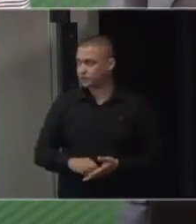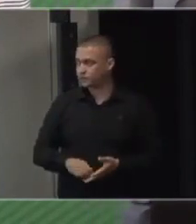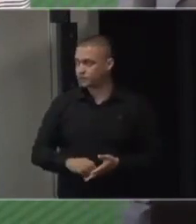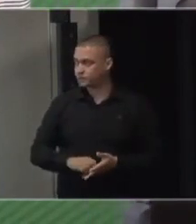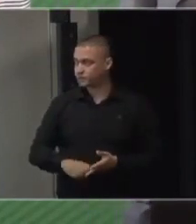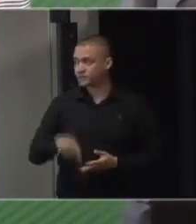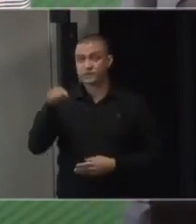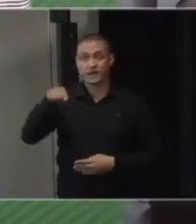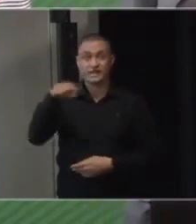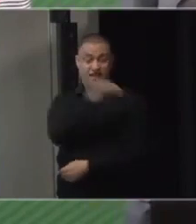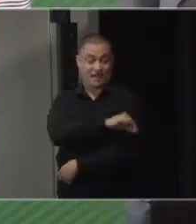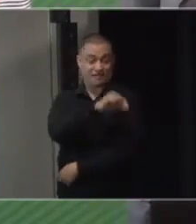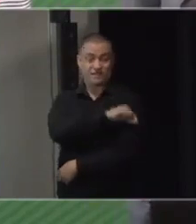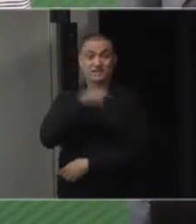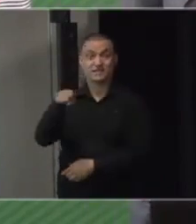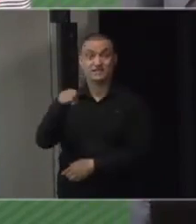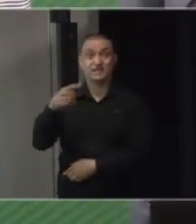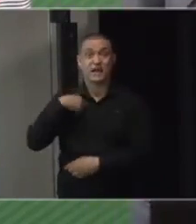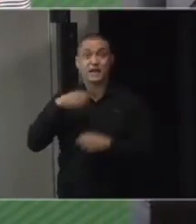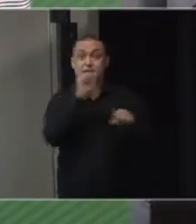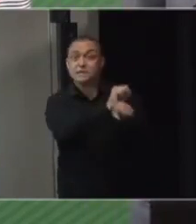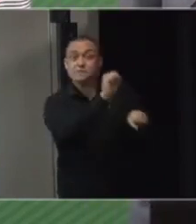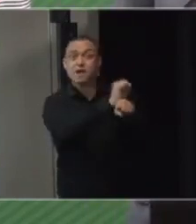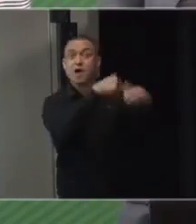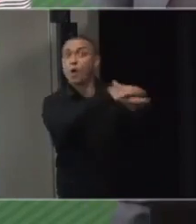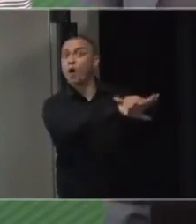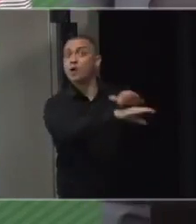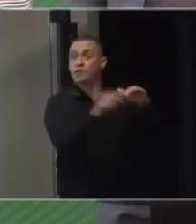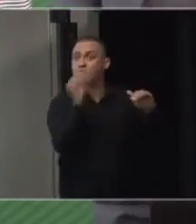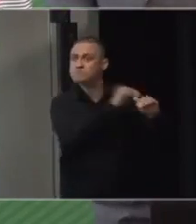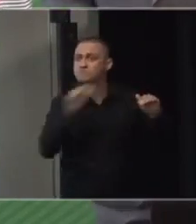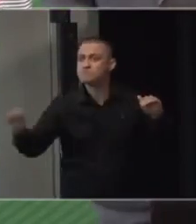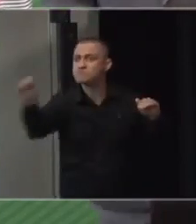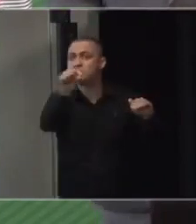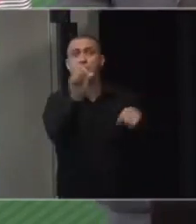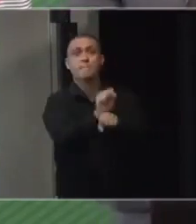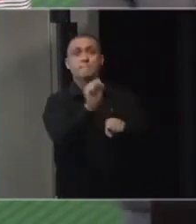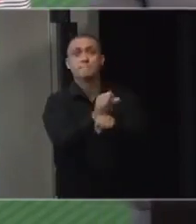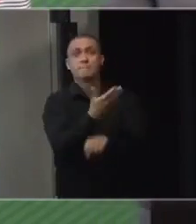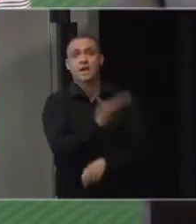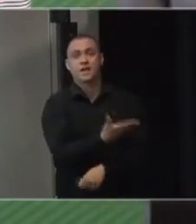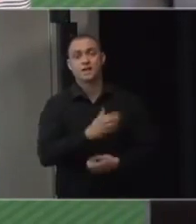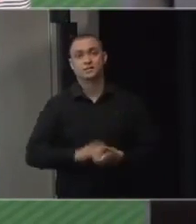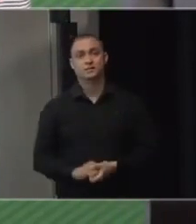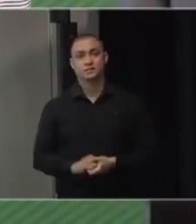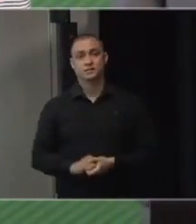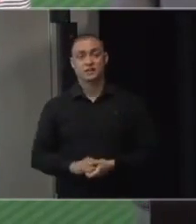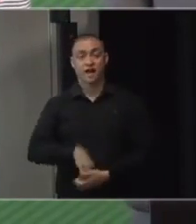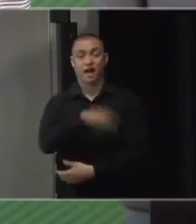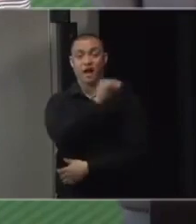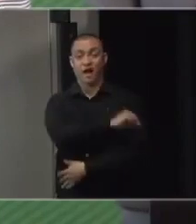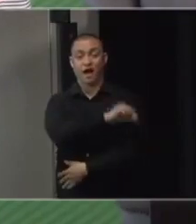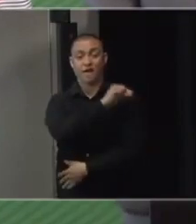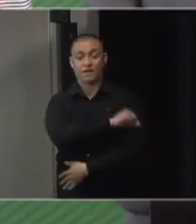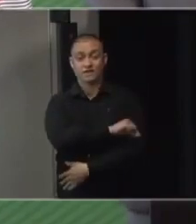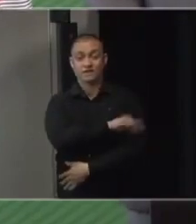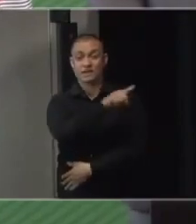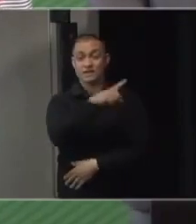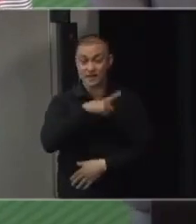uma vacina esperando para ser usado em a vacina